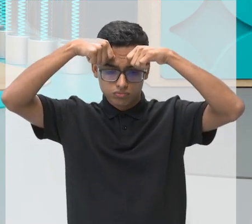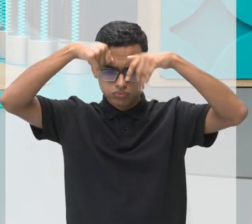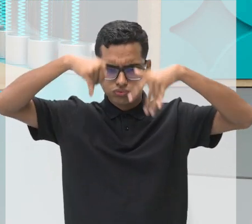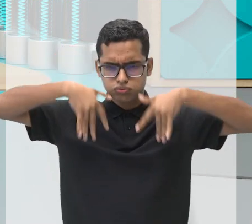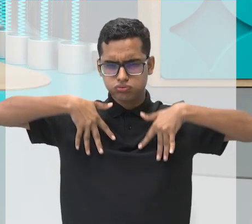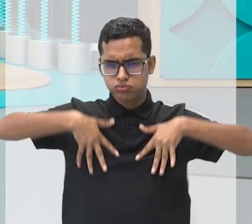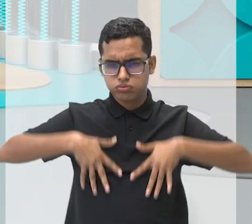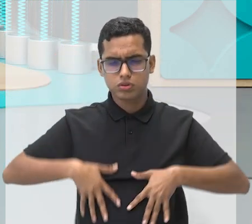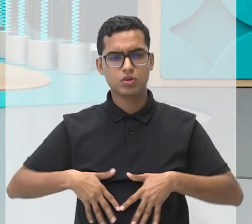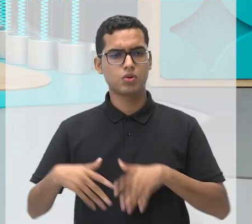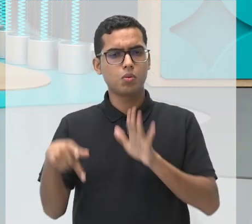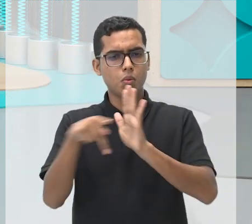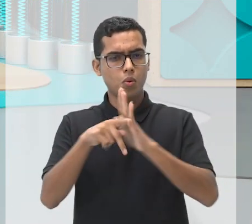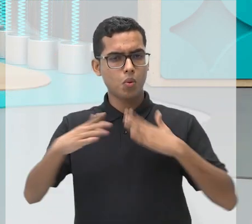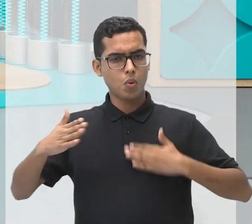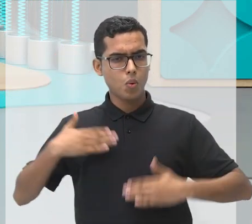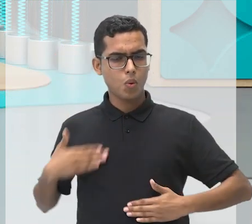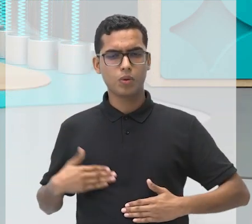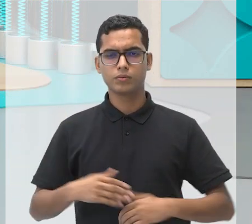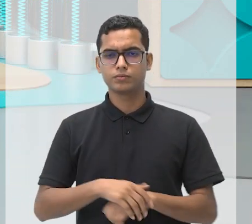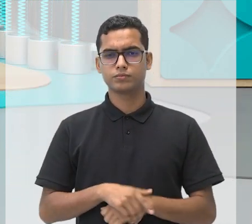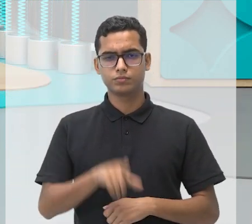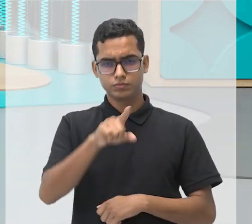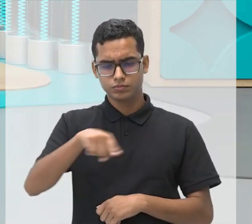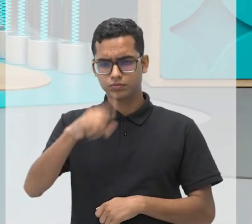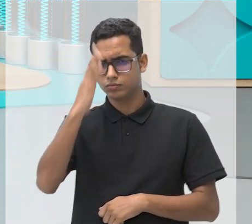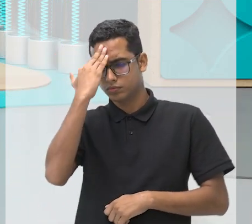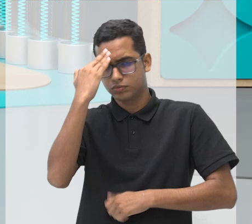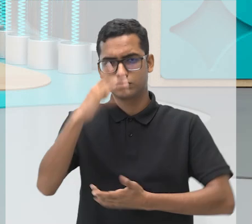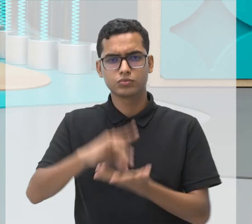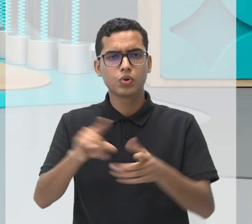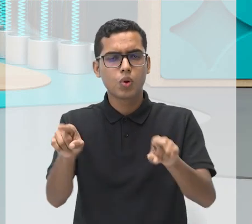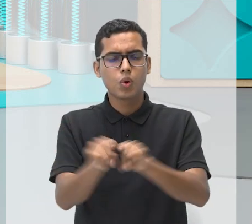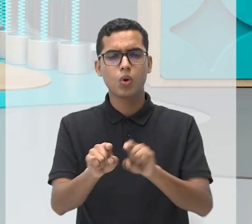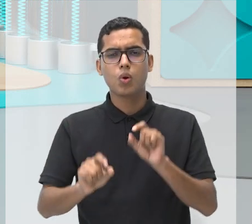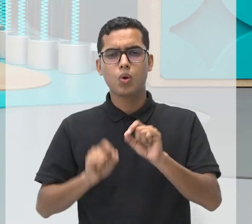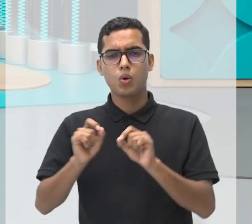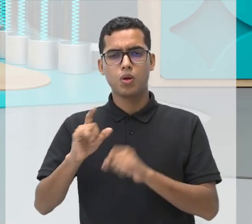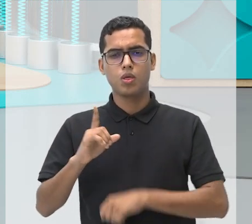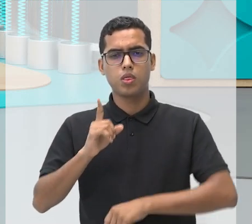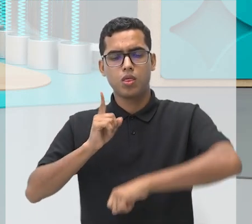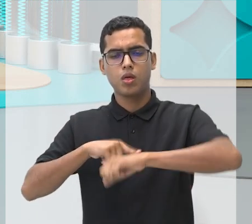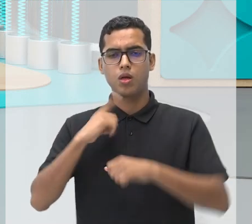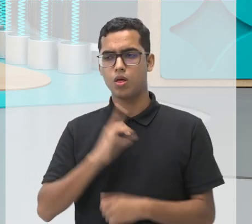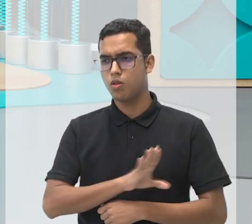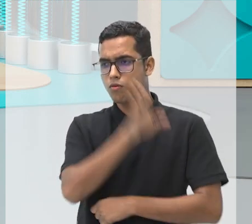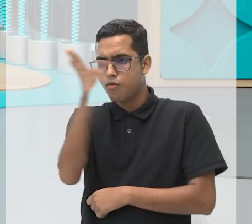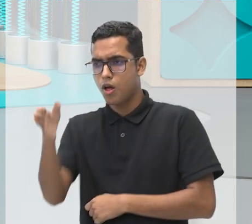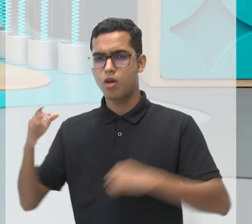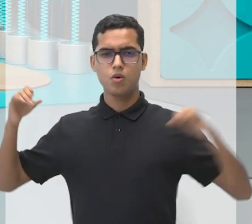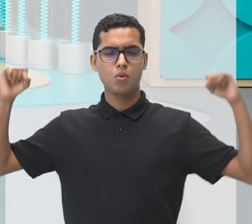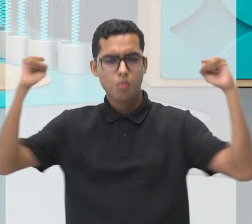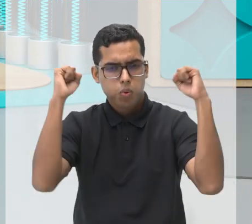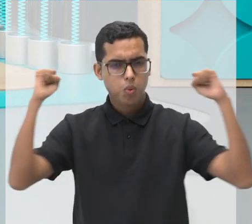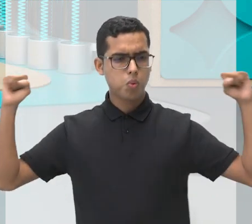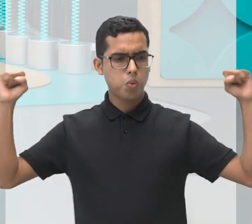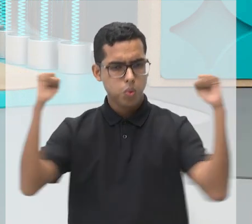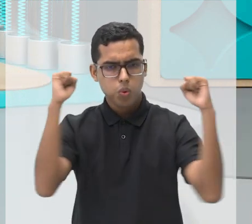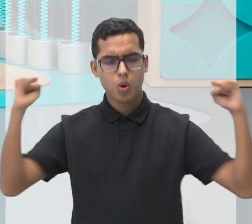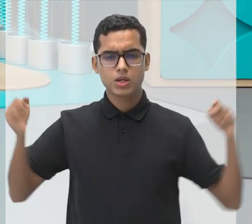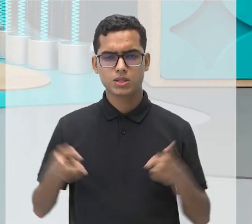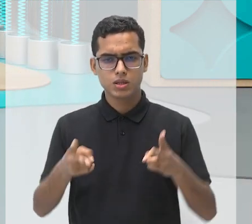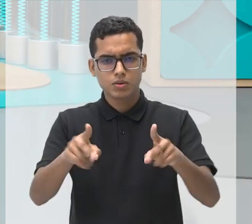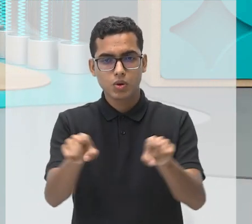e eu preciso já tirar uma ideia que não sei se vocês já ouviram falar de que quando a gente está na academia ou quando a gente está fazendo atividade